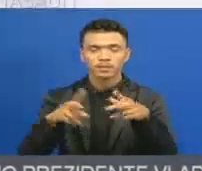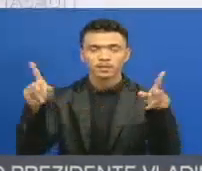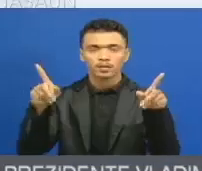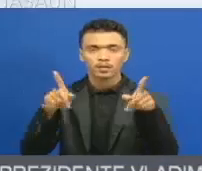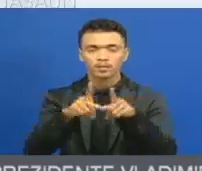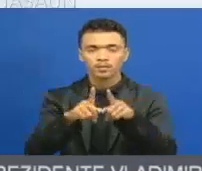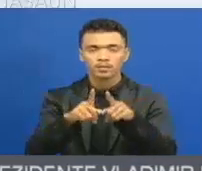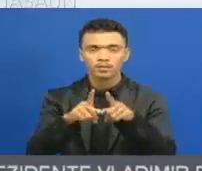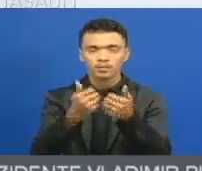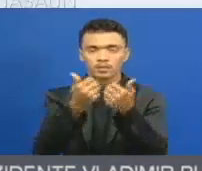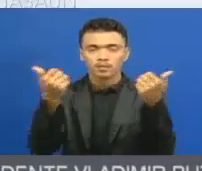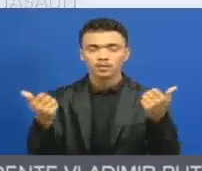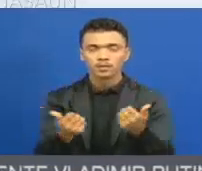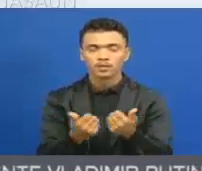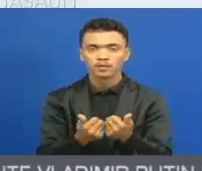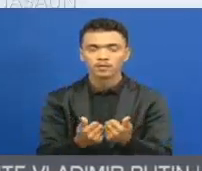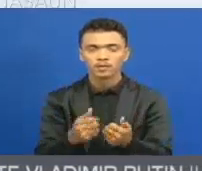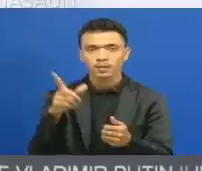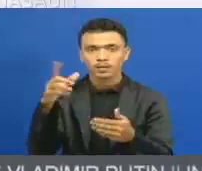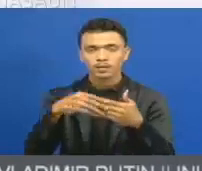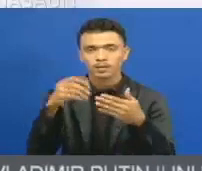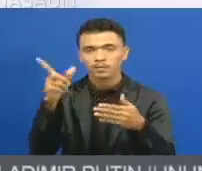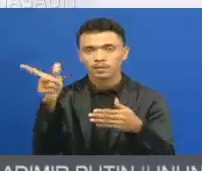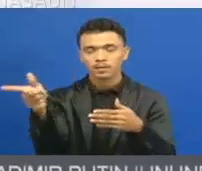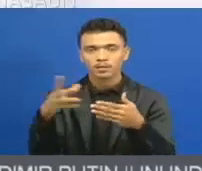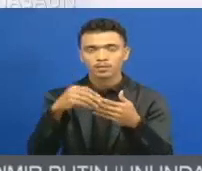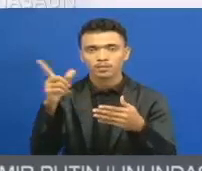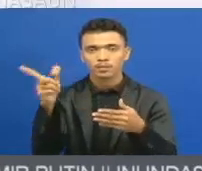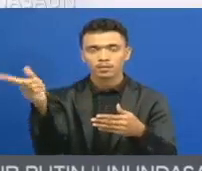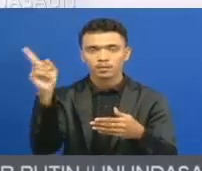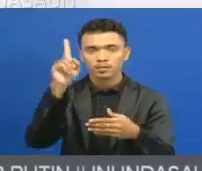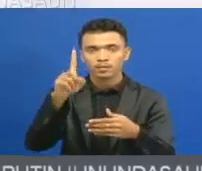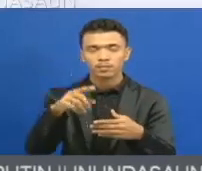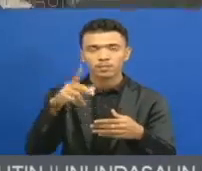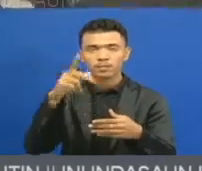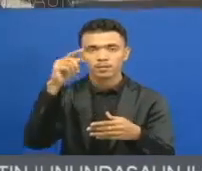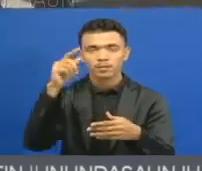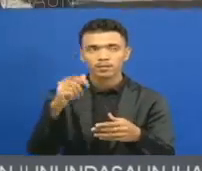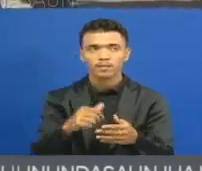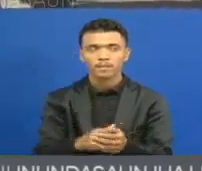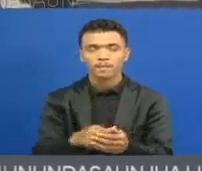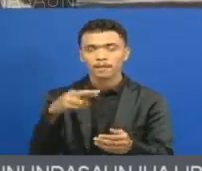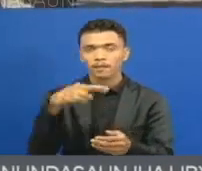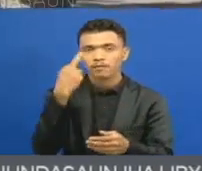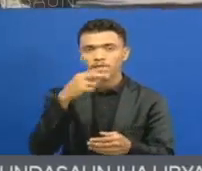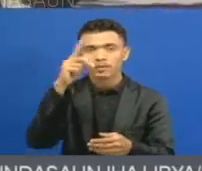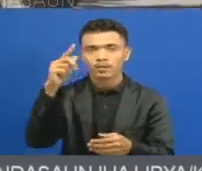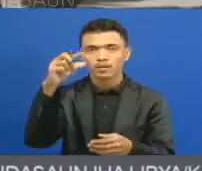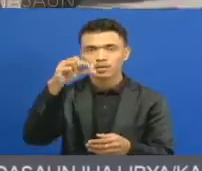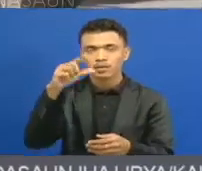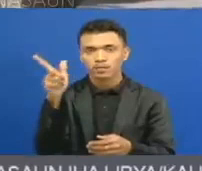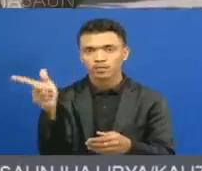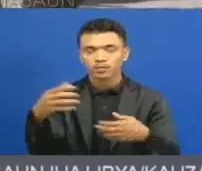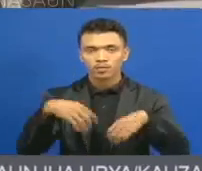postu administratif balon tona idabe 20-21 dólares vai de 25 quilos mesmo. Antes nem fos quilograma ronulo, foi